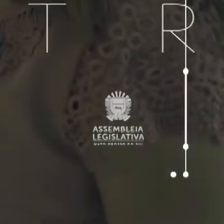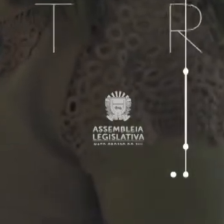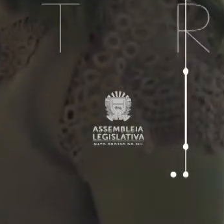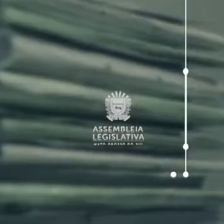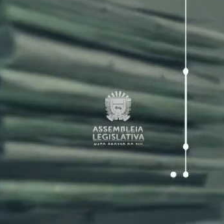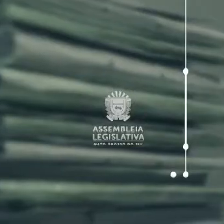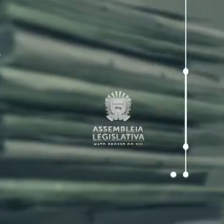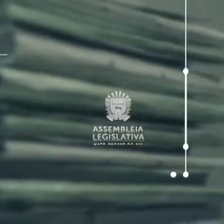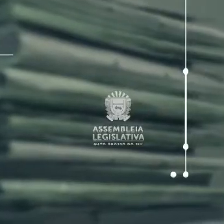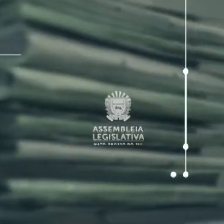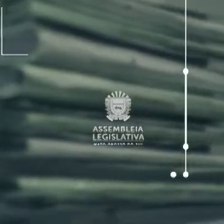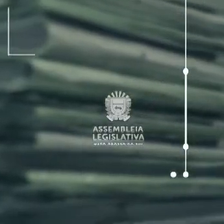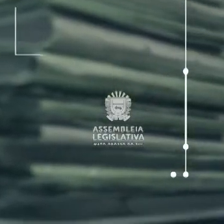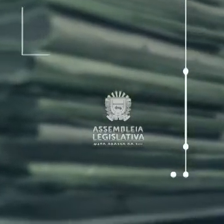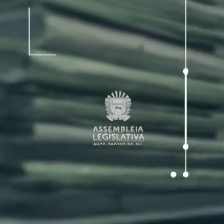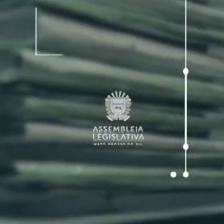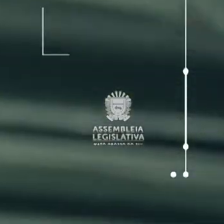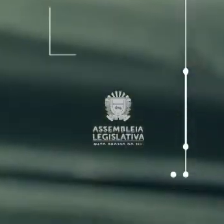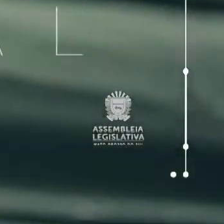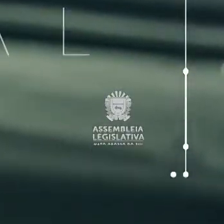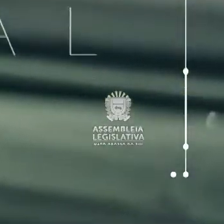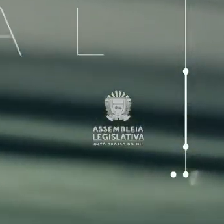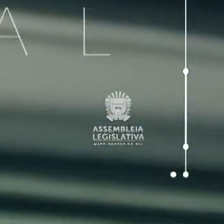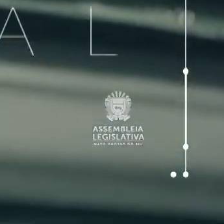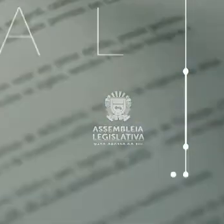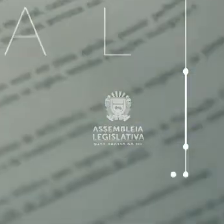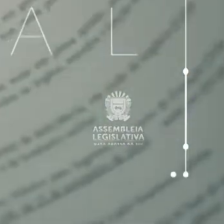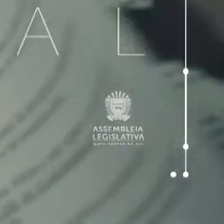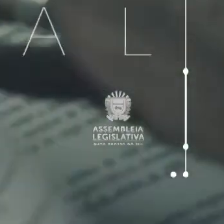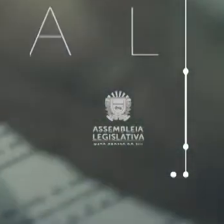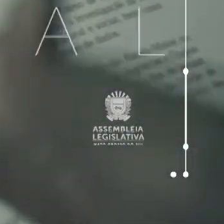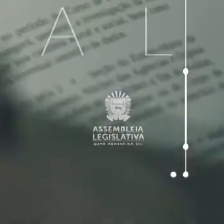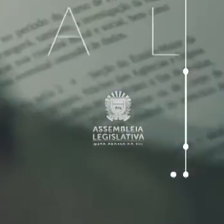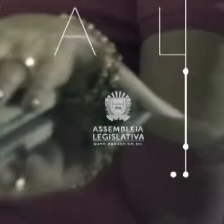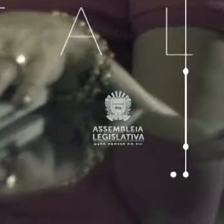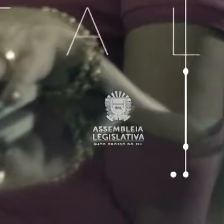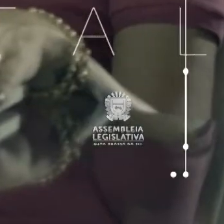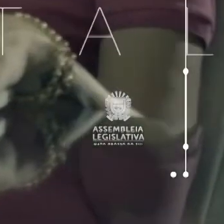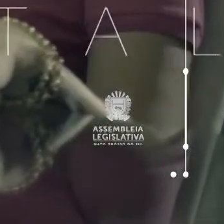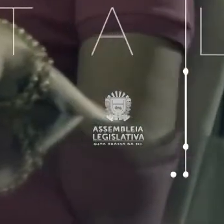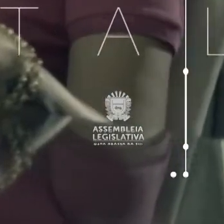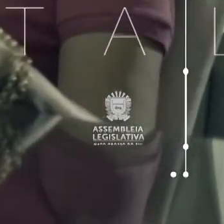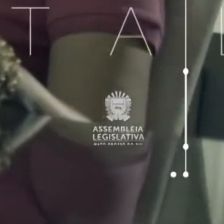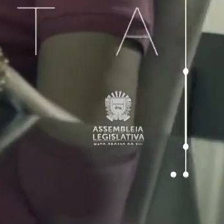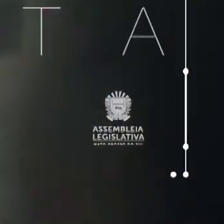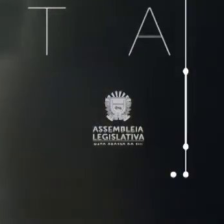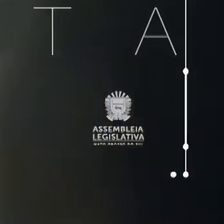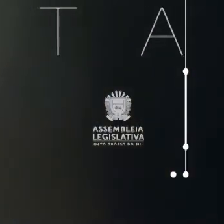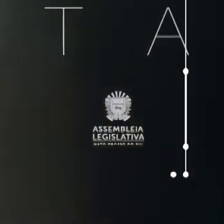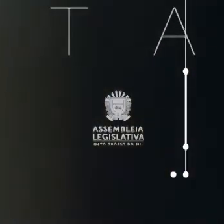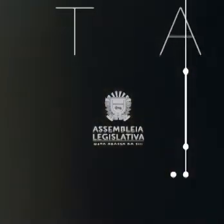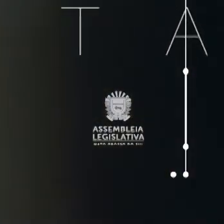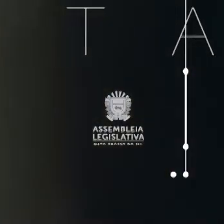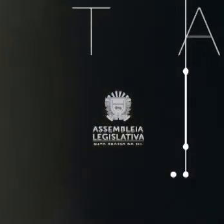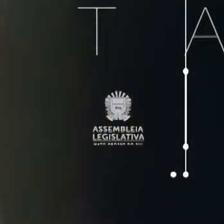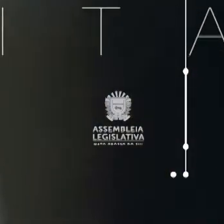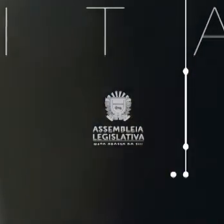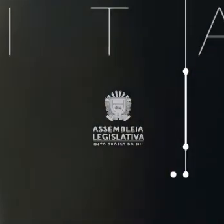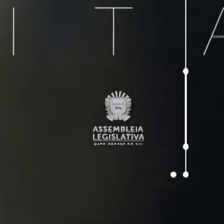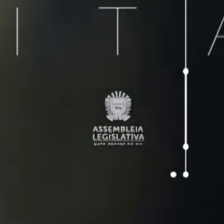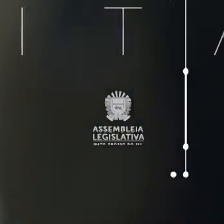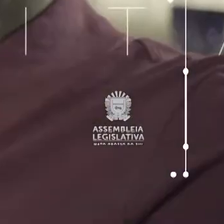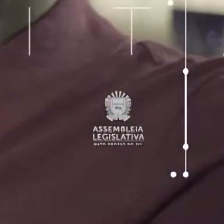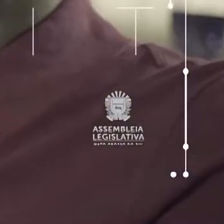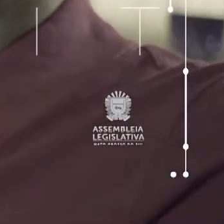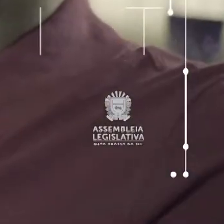de pessoal. E em breve, todos os documentos protocolados no Legislativo estarão totalmente digitalizados e acessíveis de onde